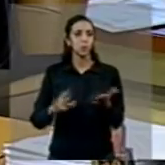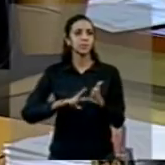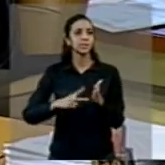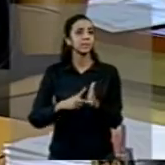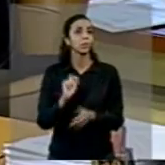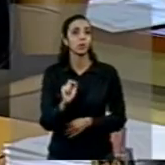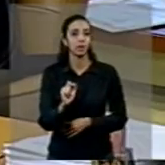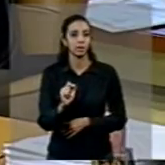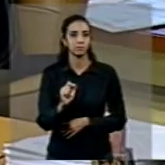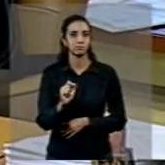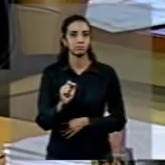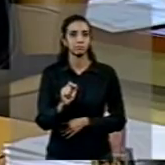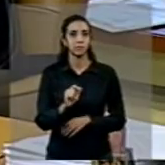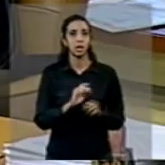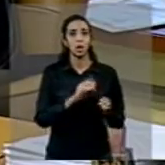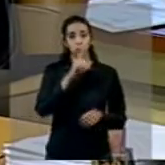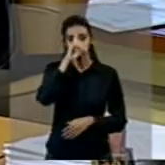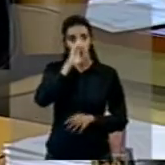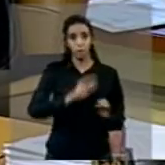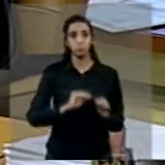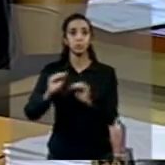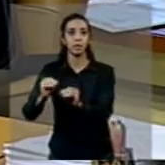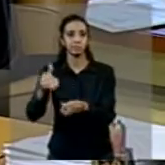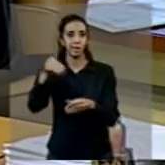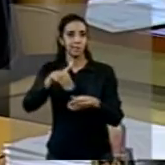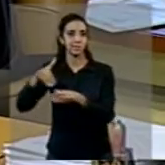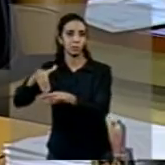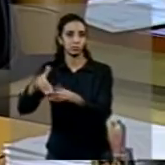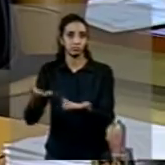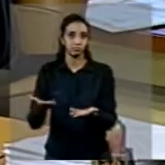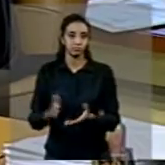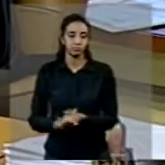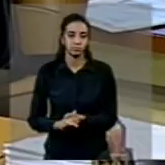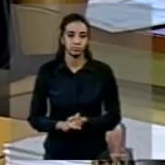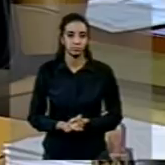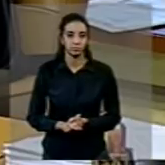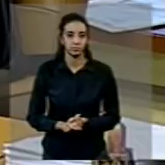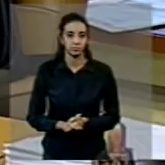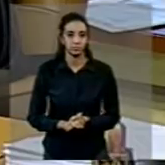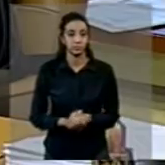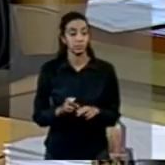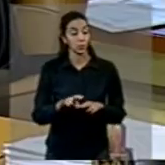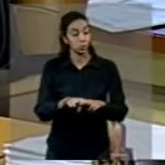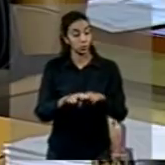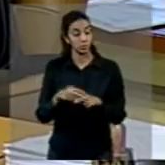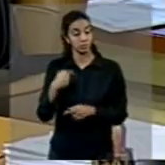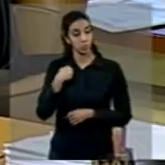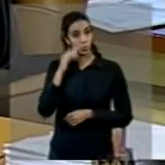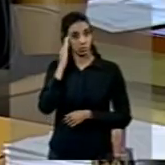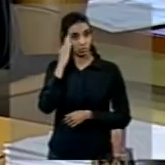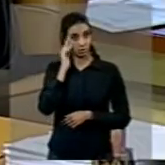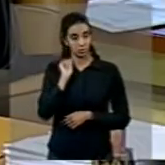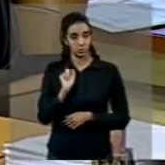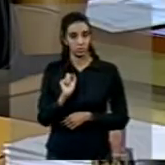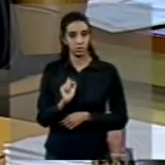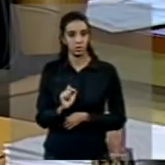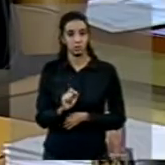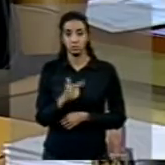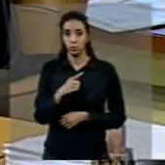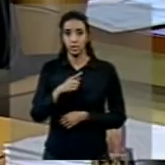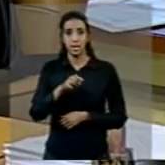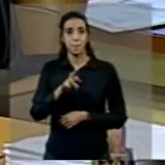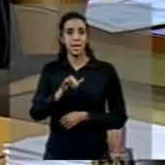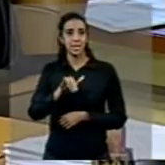menos, adiar as eleições. E, portanto, entendo que não há o periculum in mora